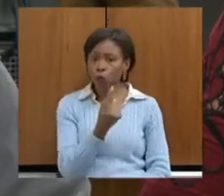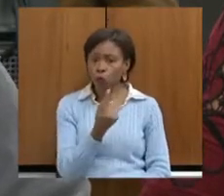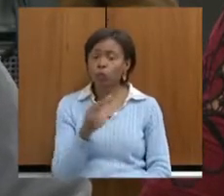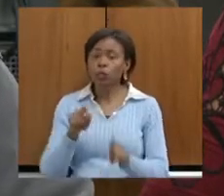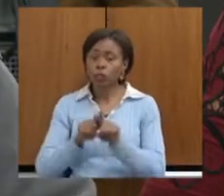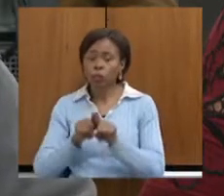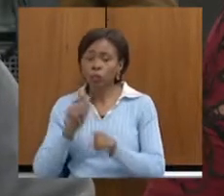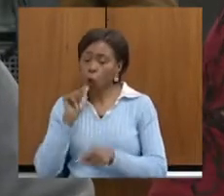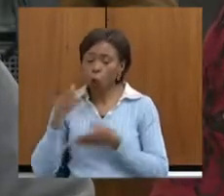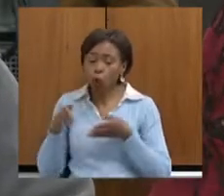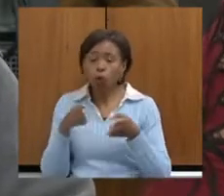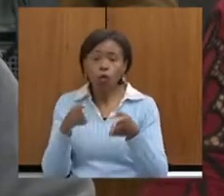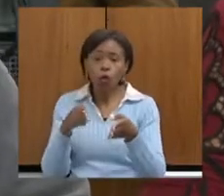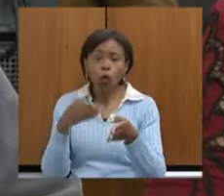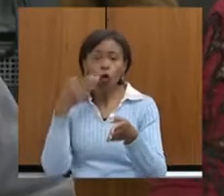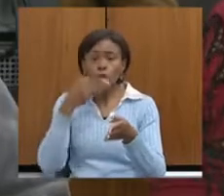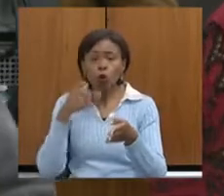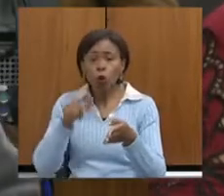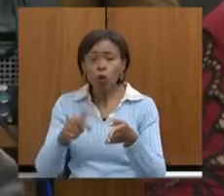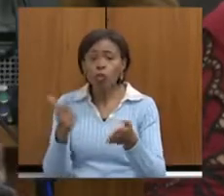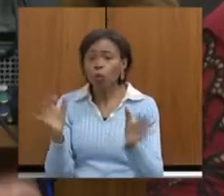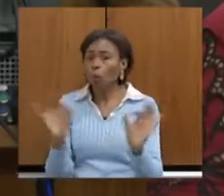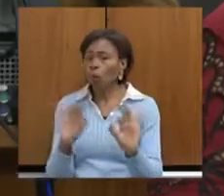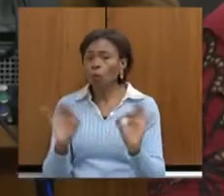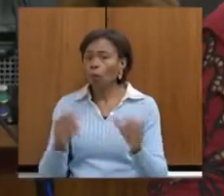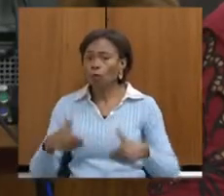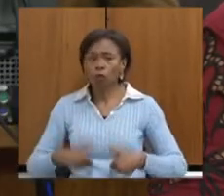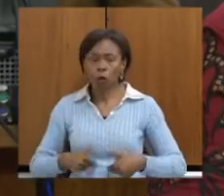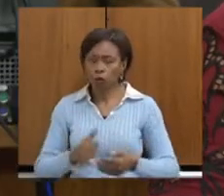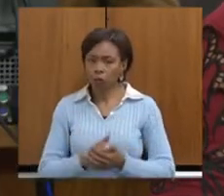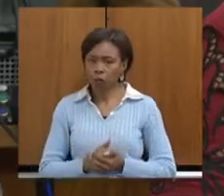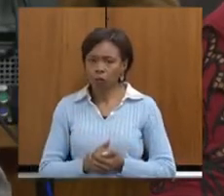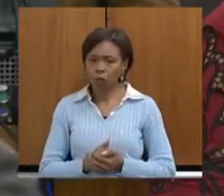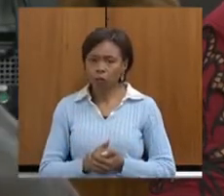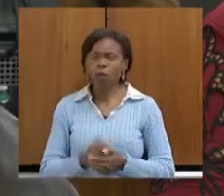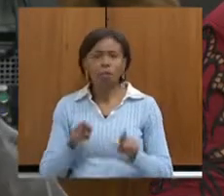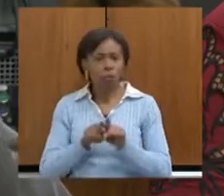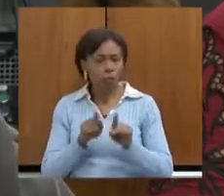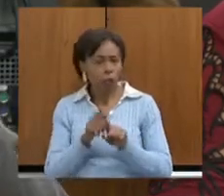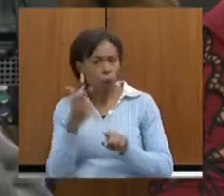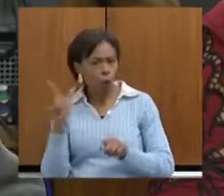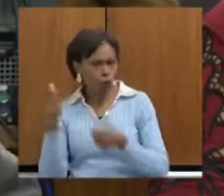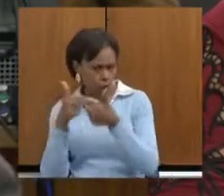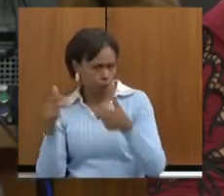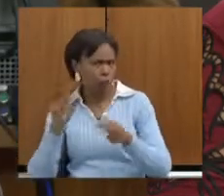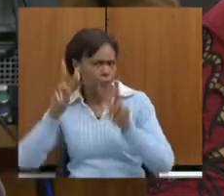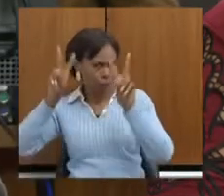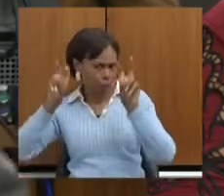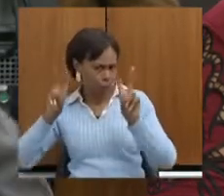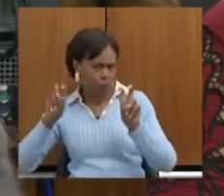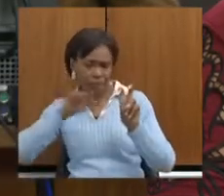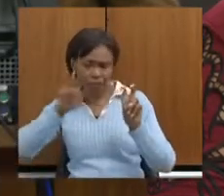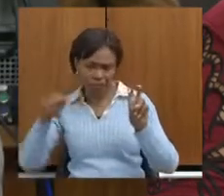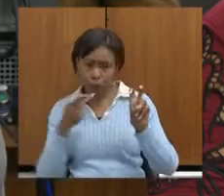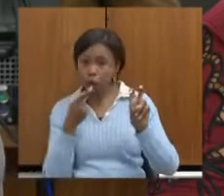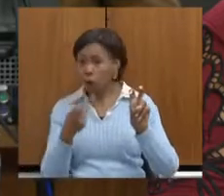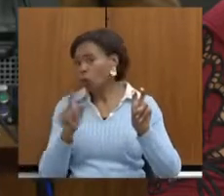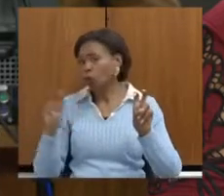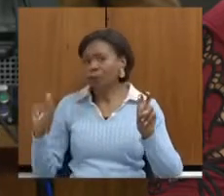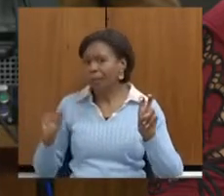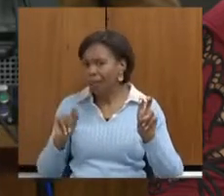reparação que queremos ou nessa nessa repactuação o anexo. 1 e essa questão do Rio Doce